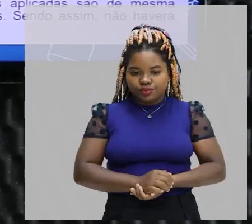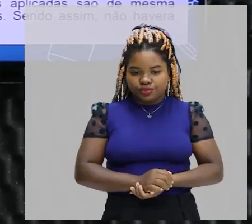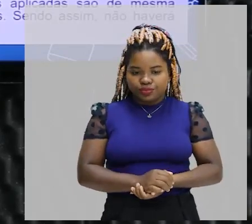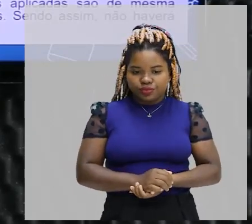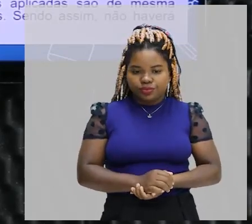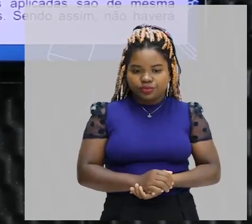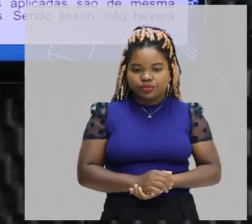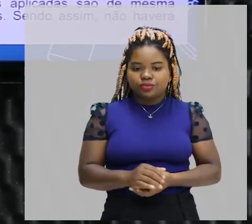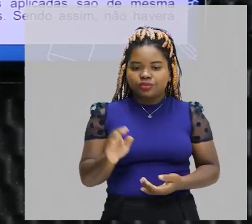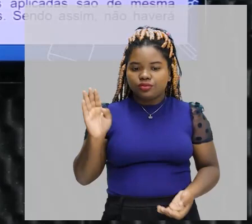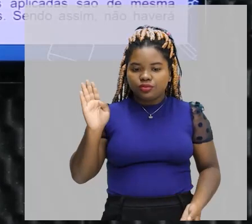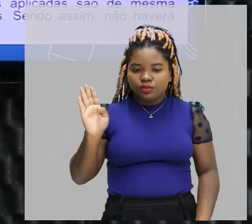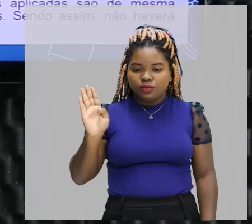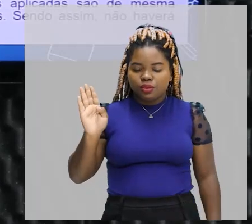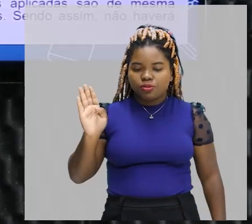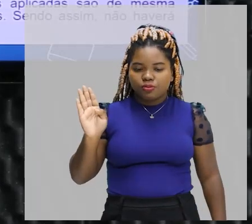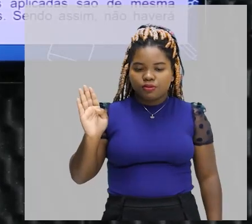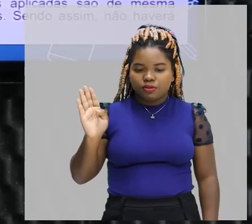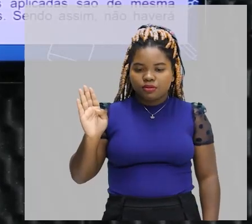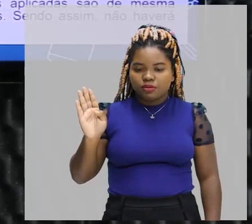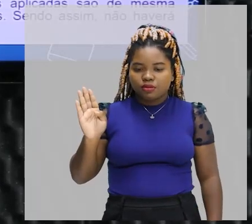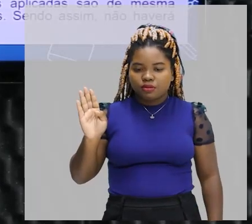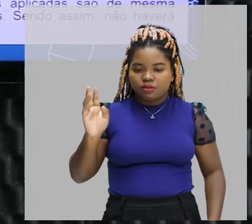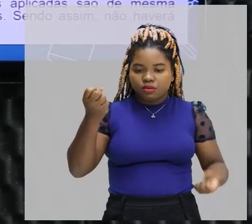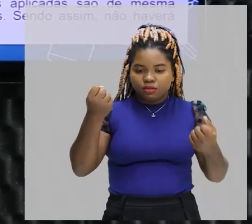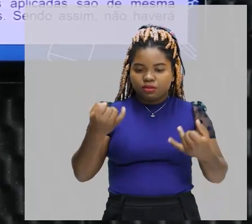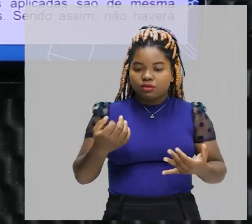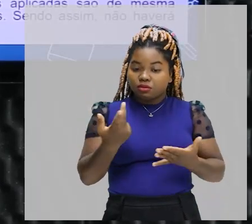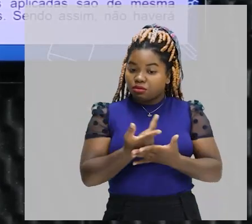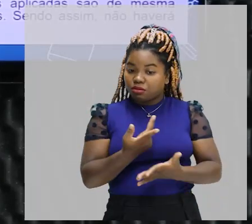que o estudante está errado, pois a força de atrito entre as